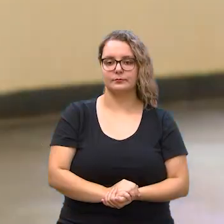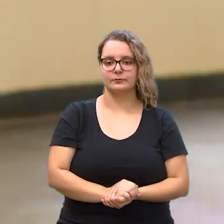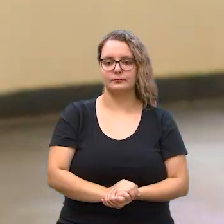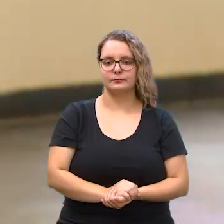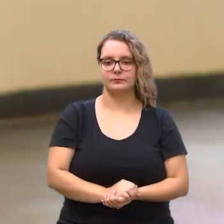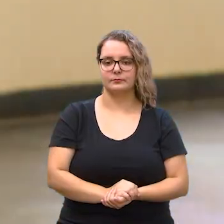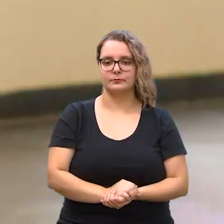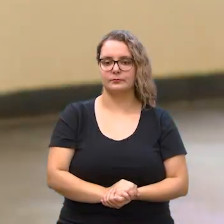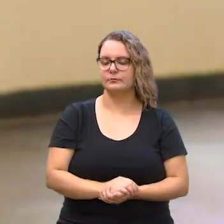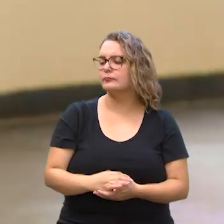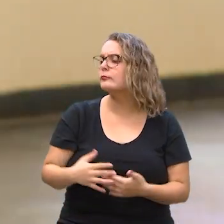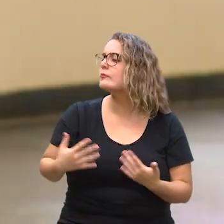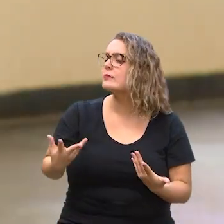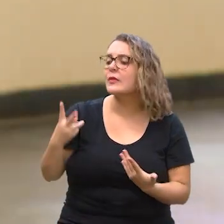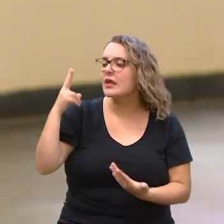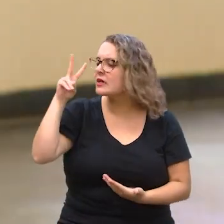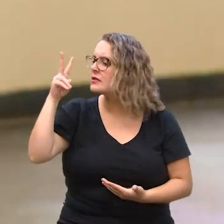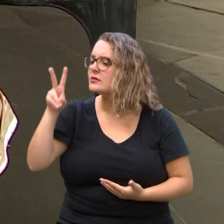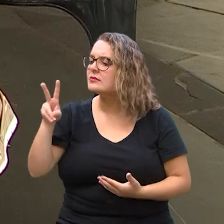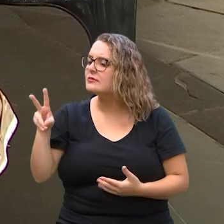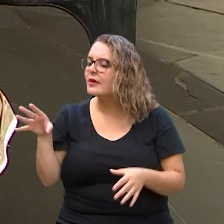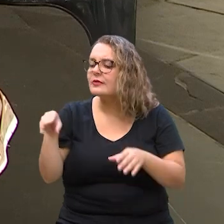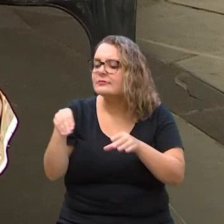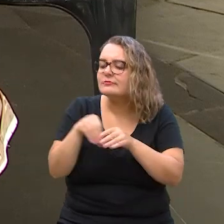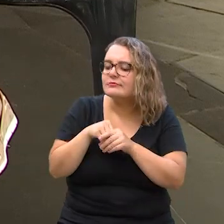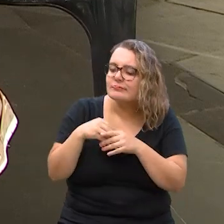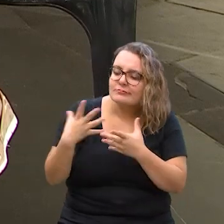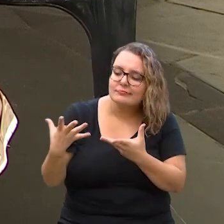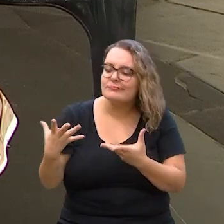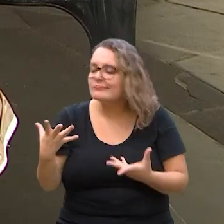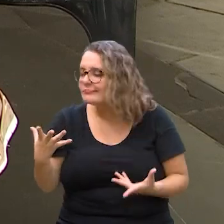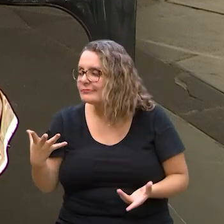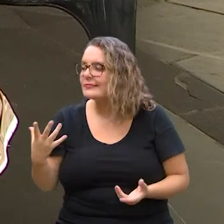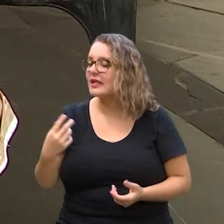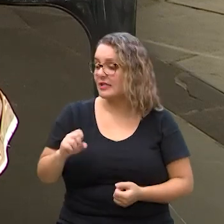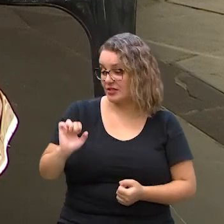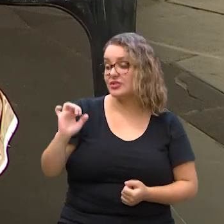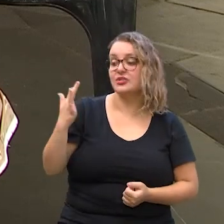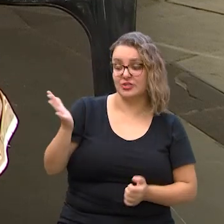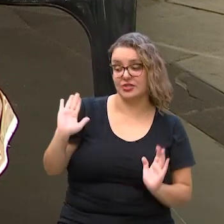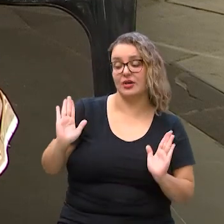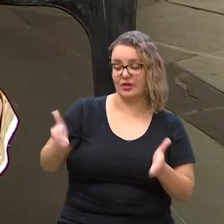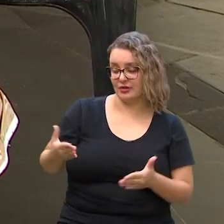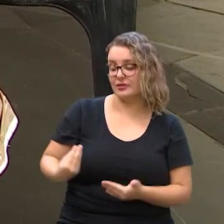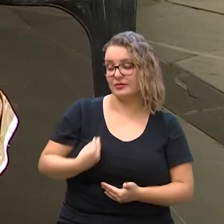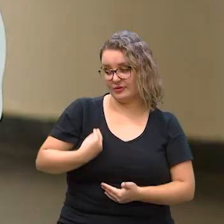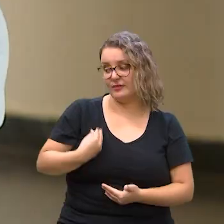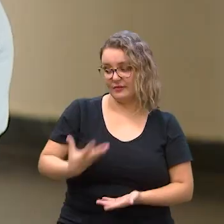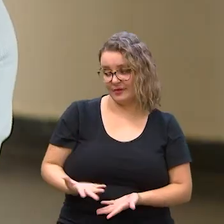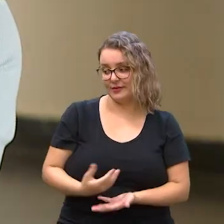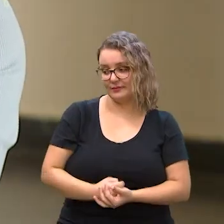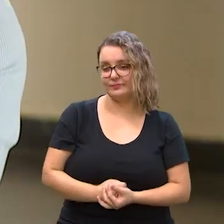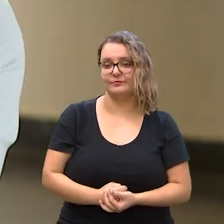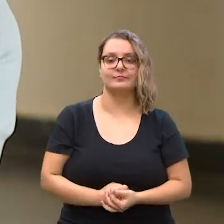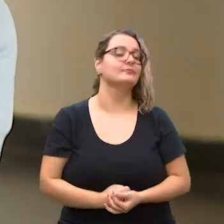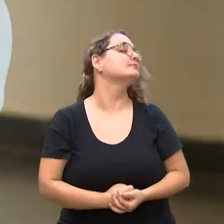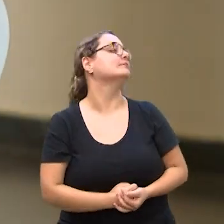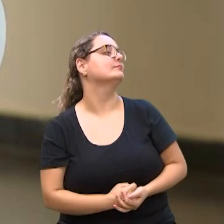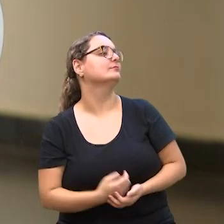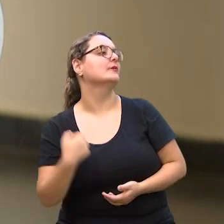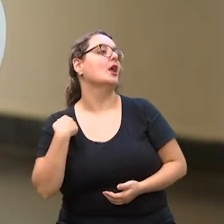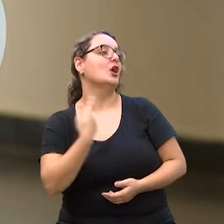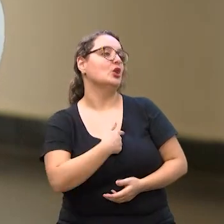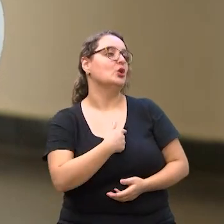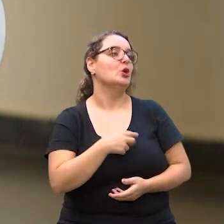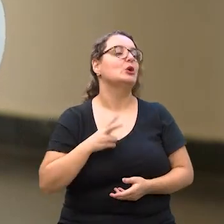E aí, que história que você reservou pra gente? Algo que já aconteceu aí na vida? A gente sempre olha para o esporte